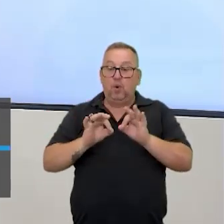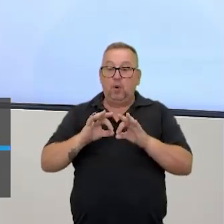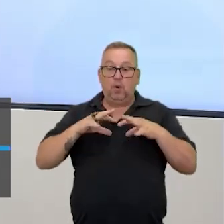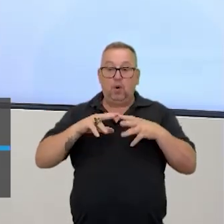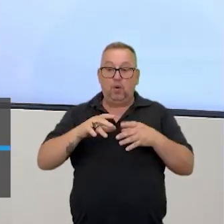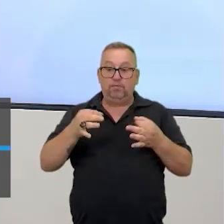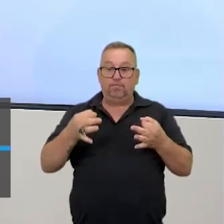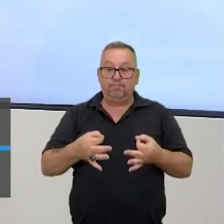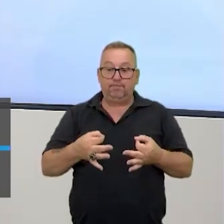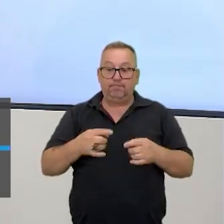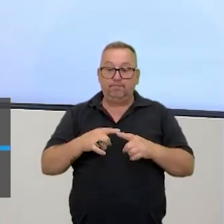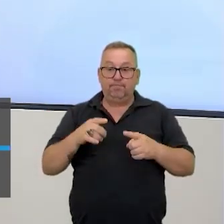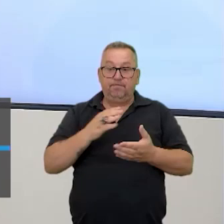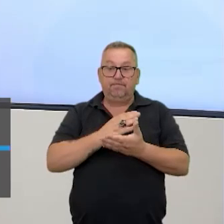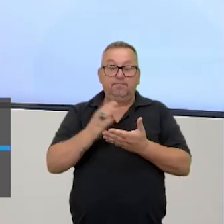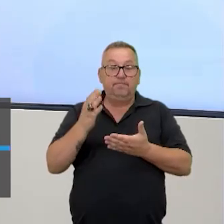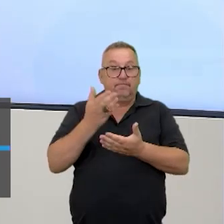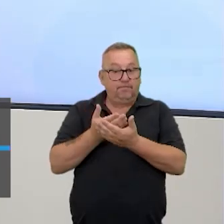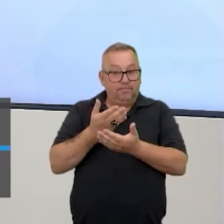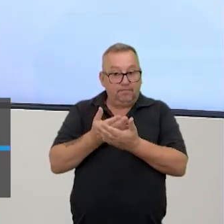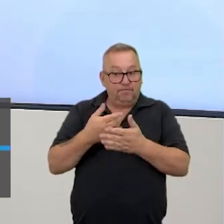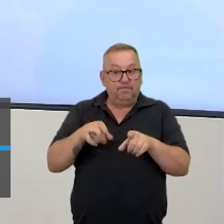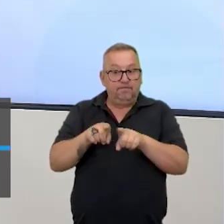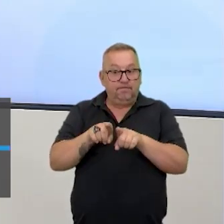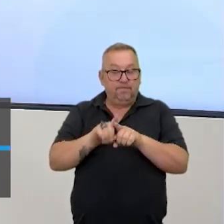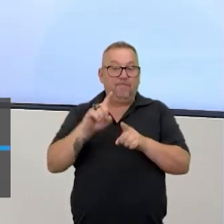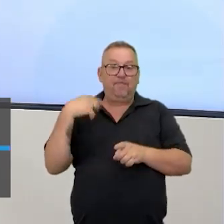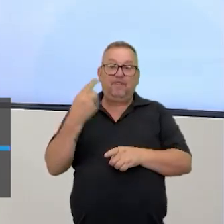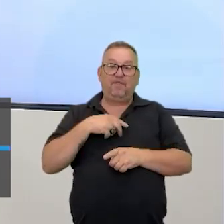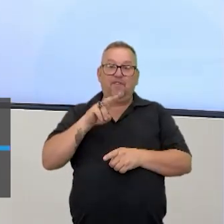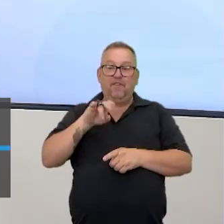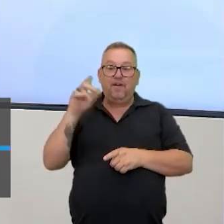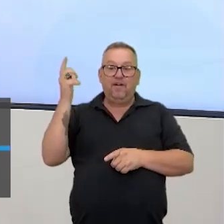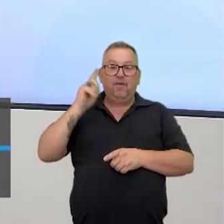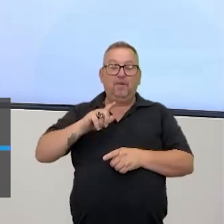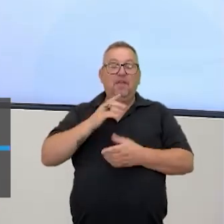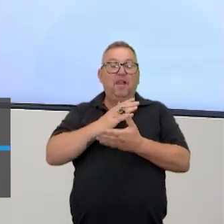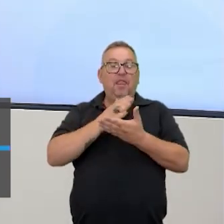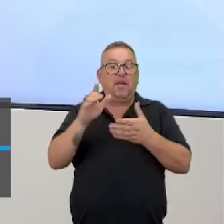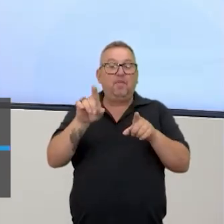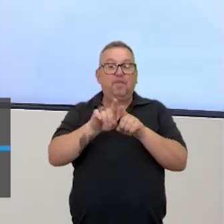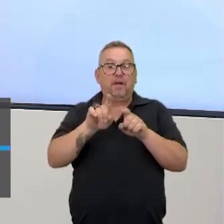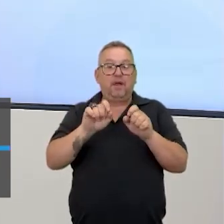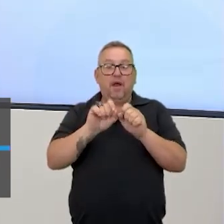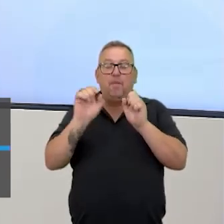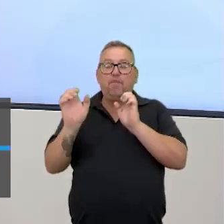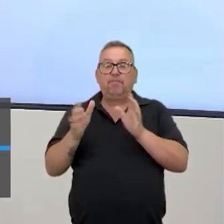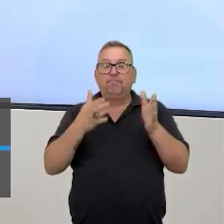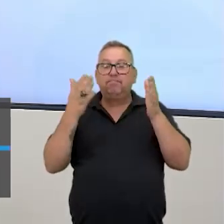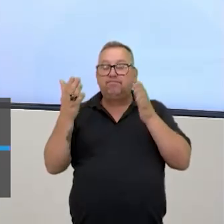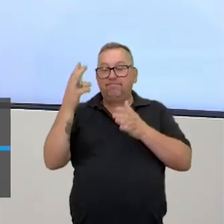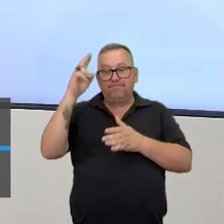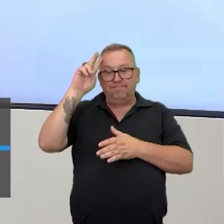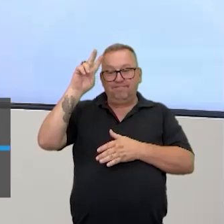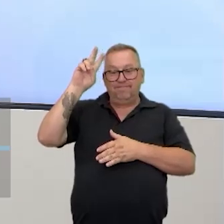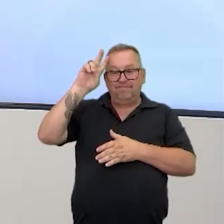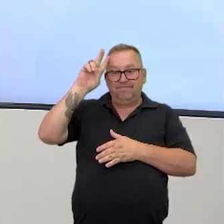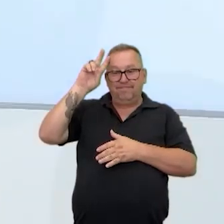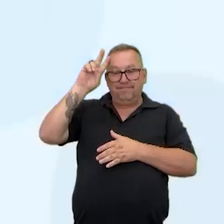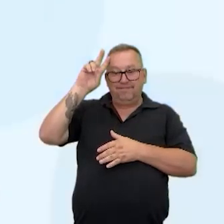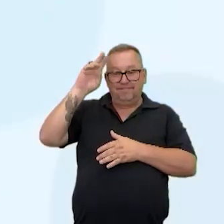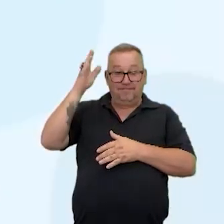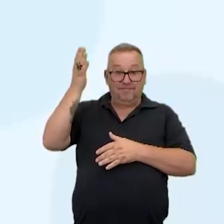direitinho e começar a estudá-las, a gente vai começar também a produzir história. Vamos voltar para o